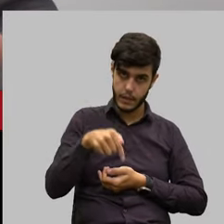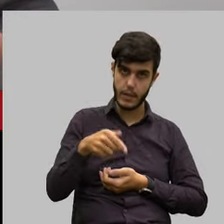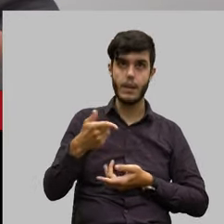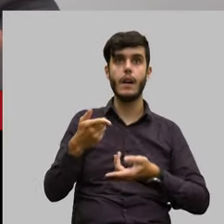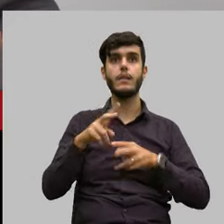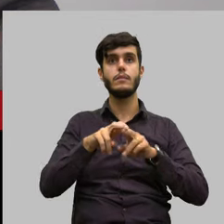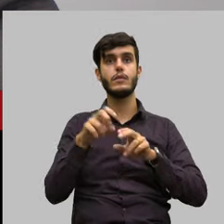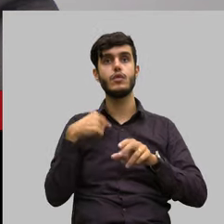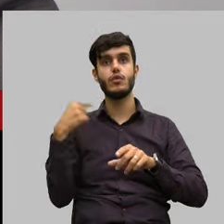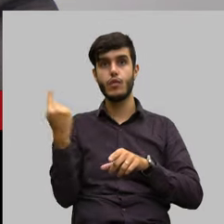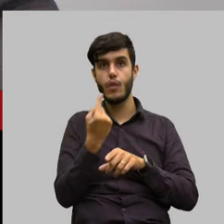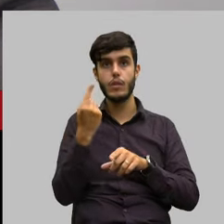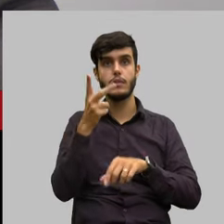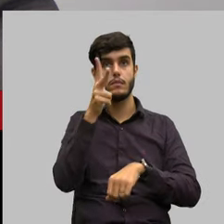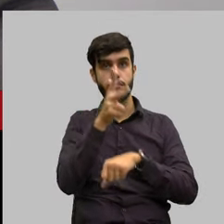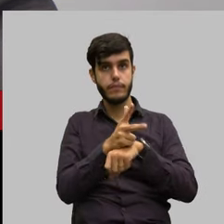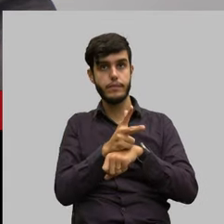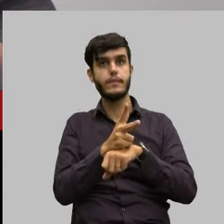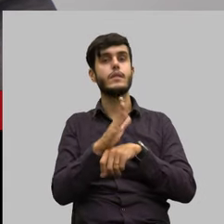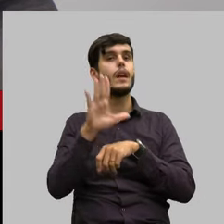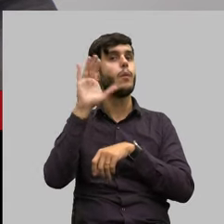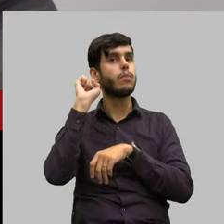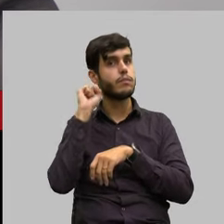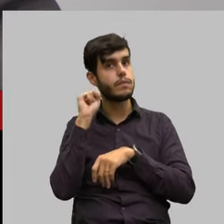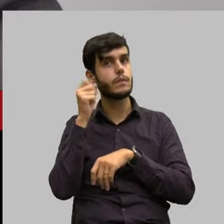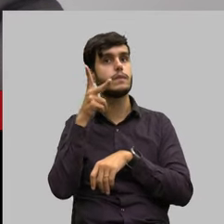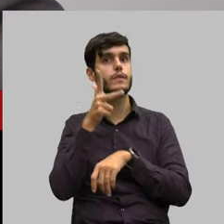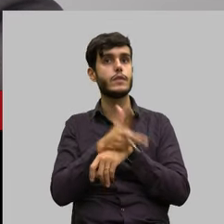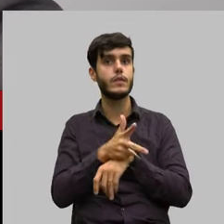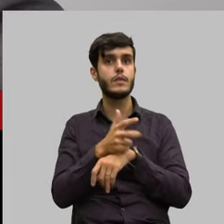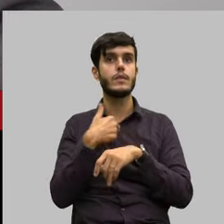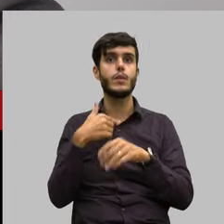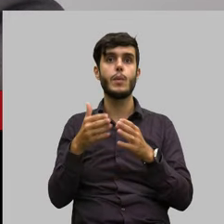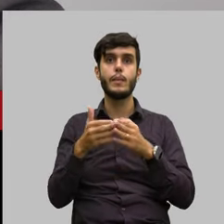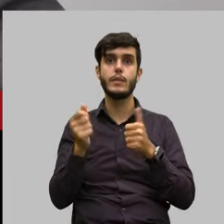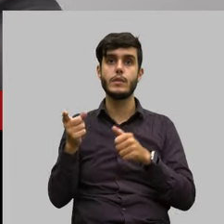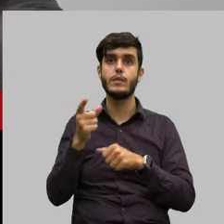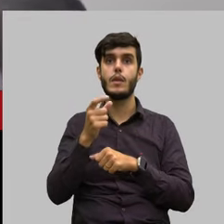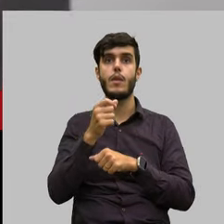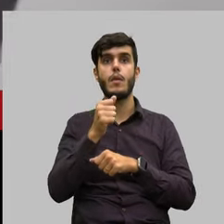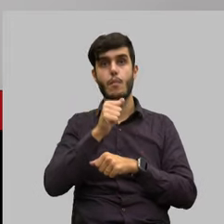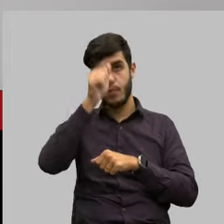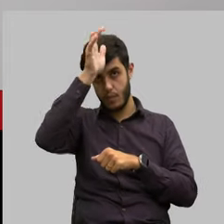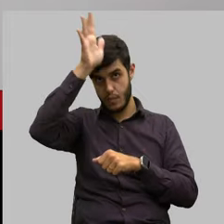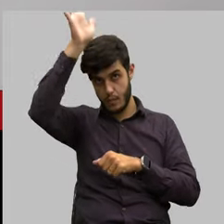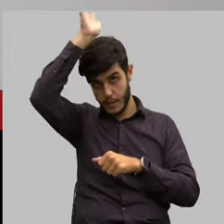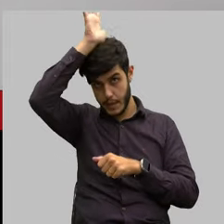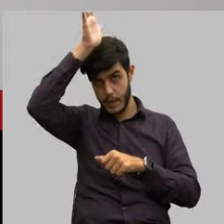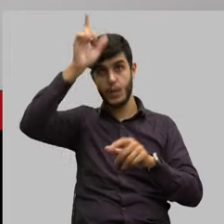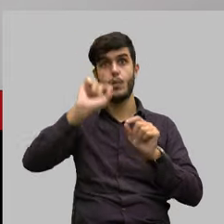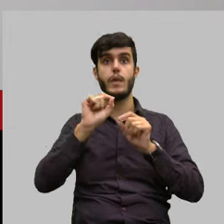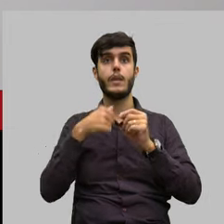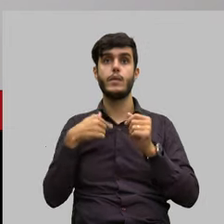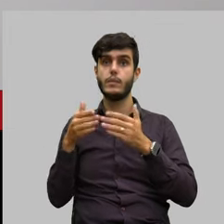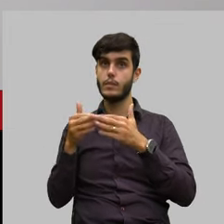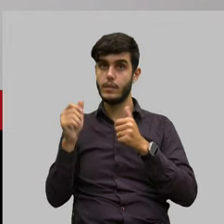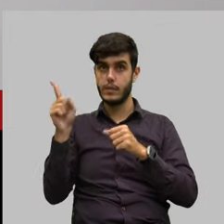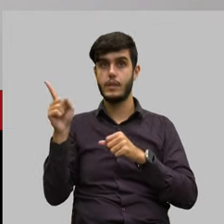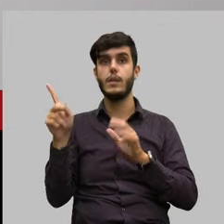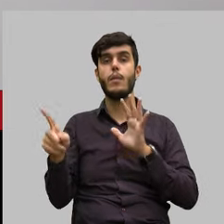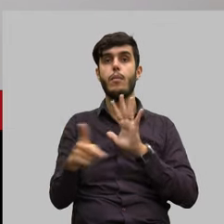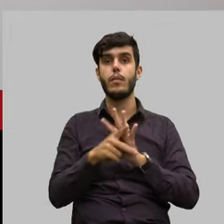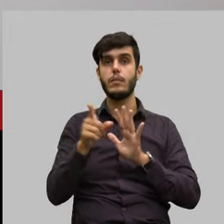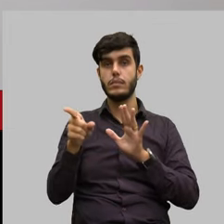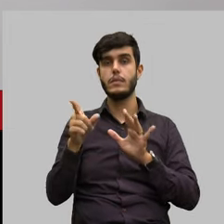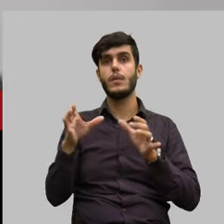nós gravamos tudo em áudio e vídeo eu vou convocar agora o comandando do Corpo Bombeiro até porque a Defesa Civil está afeta à comissão de